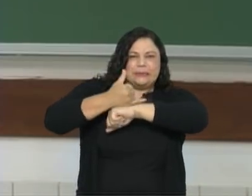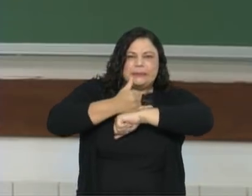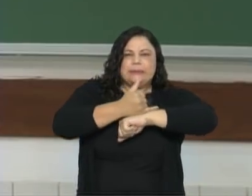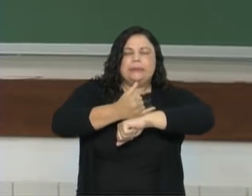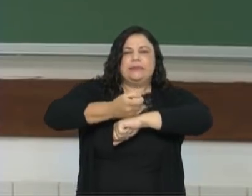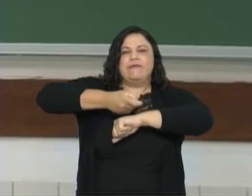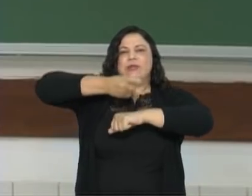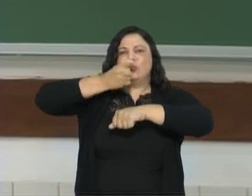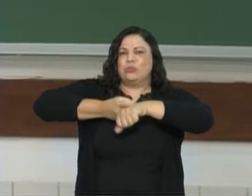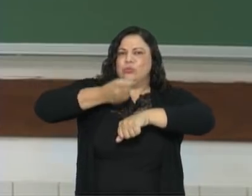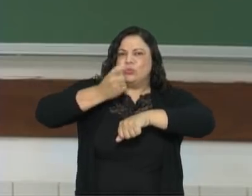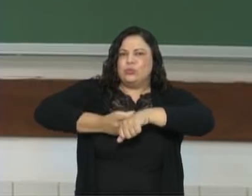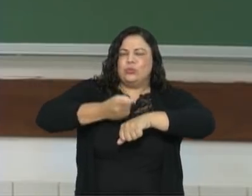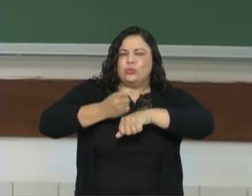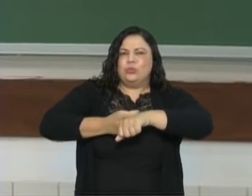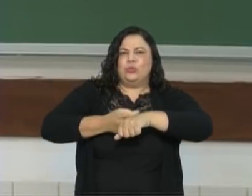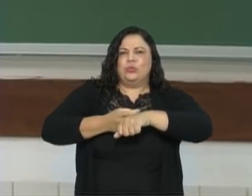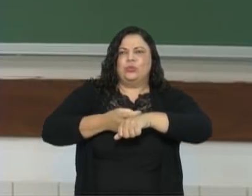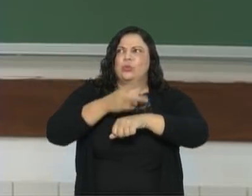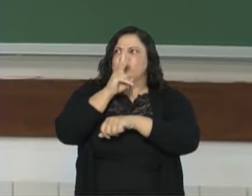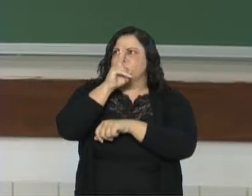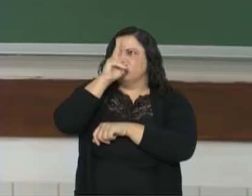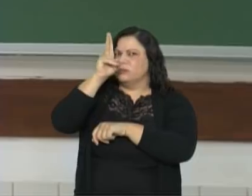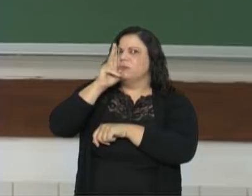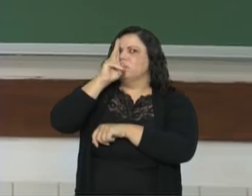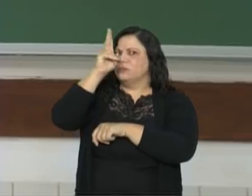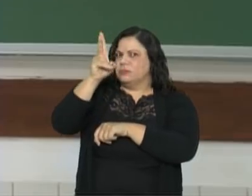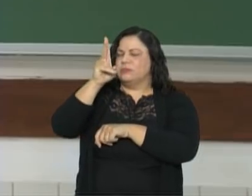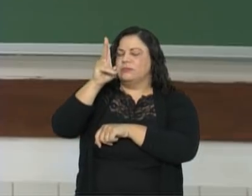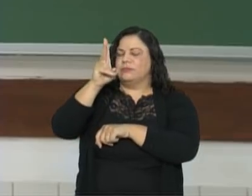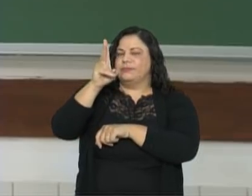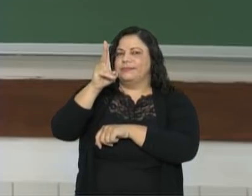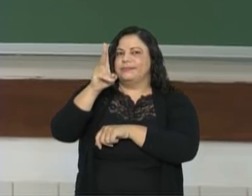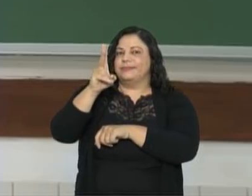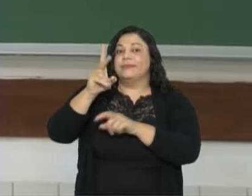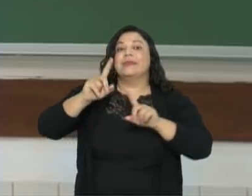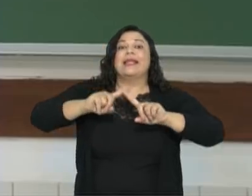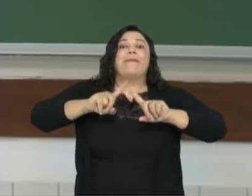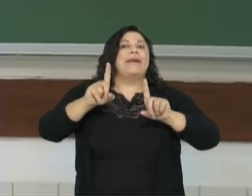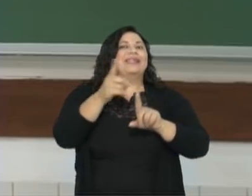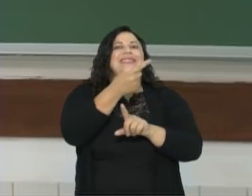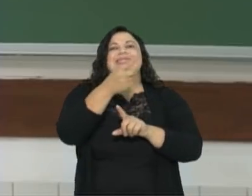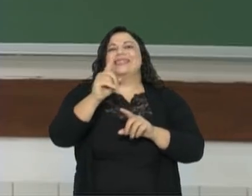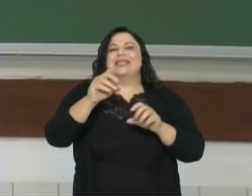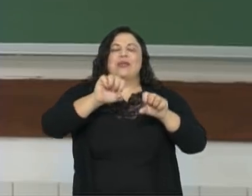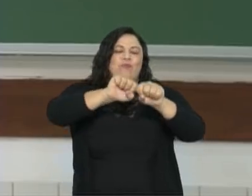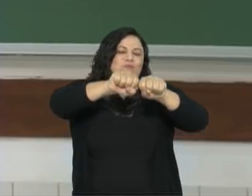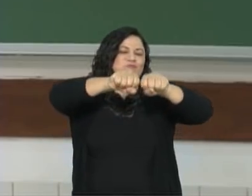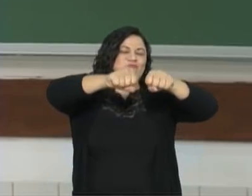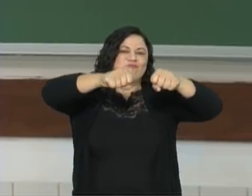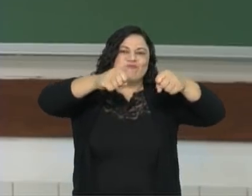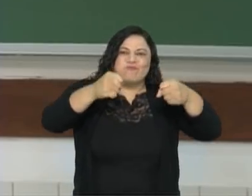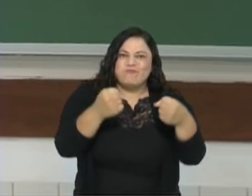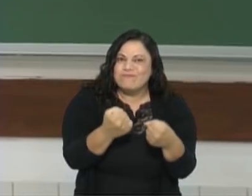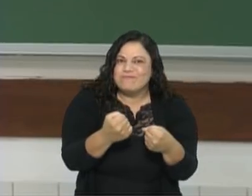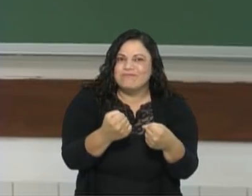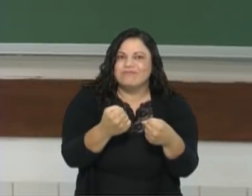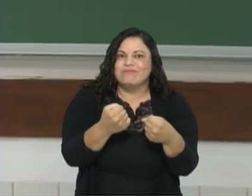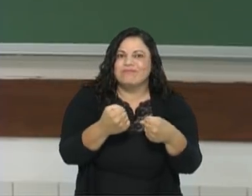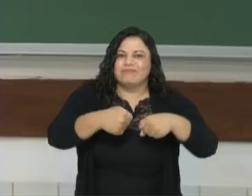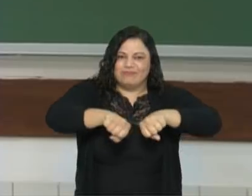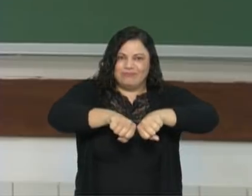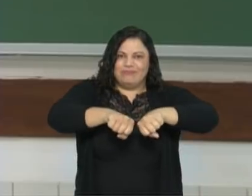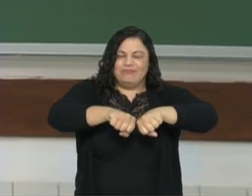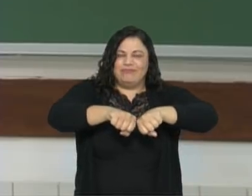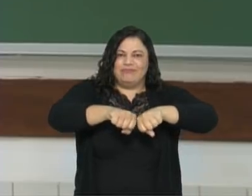anti-enferrujamento, porém ele perde a maleabilidade, ou seja, se você dobrar uma barra de ferro, você retorna